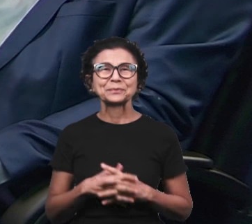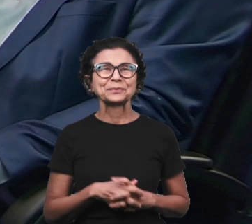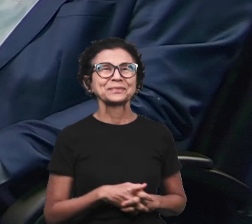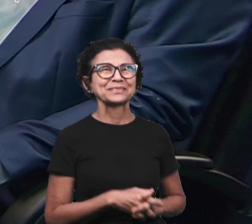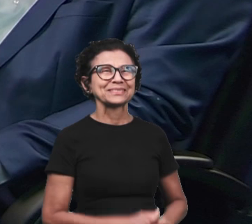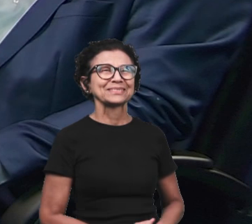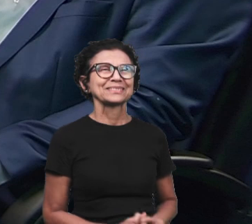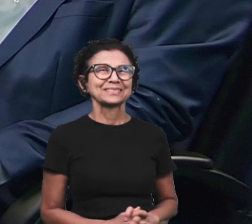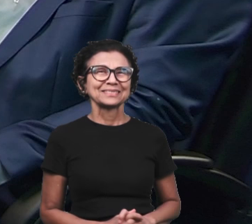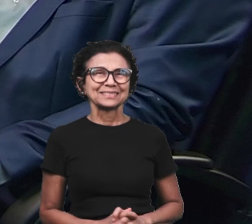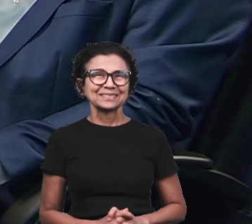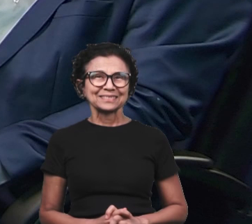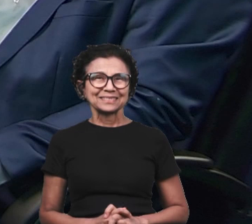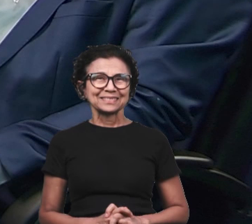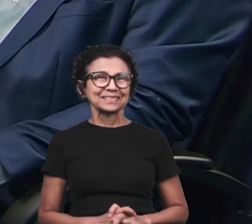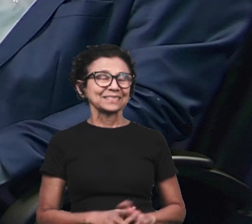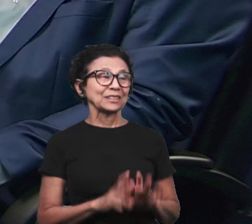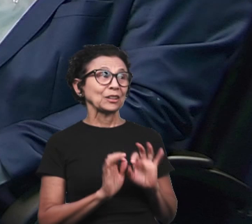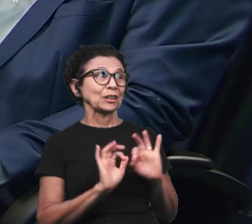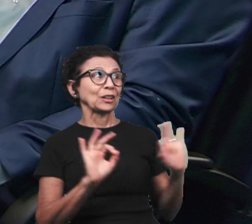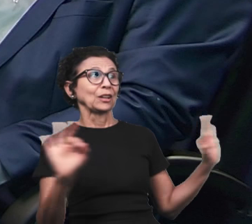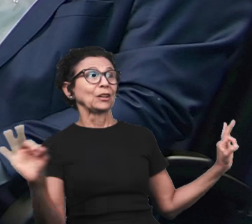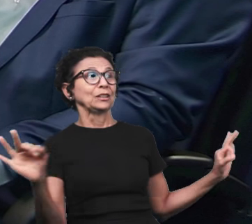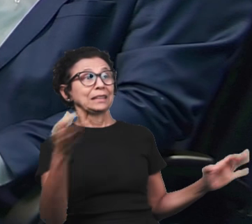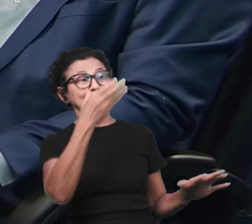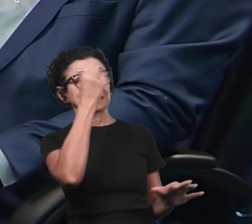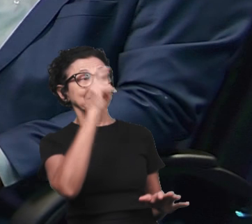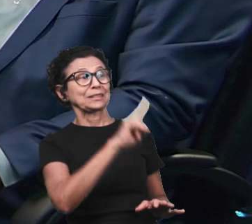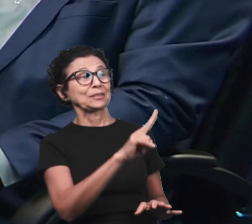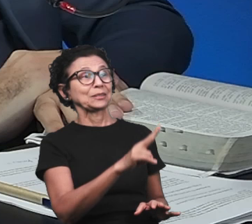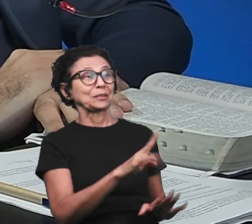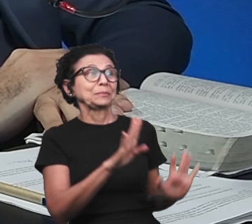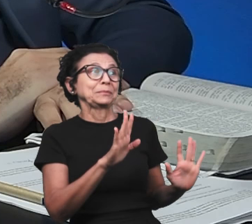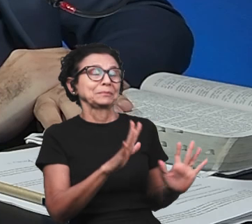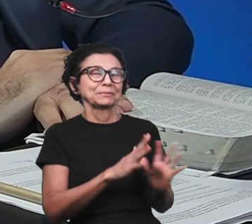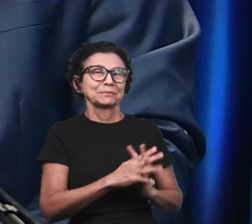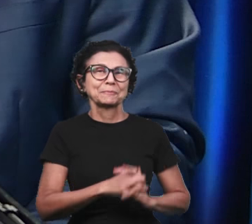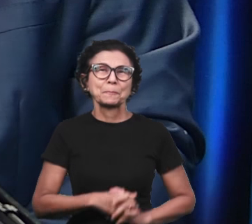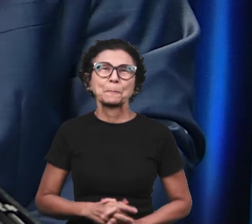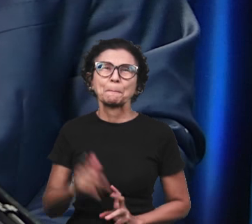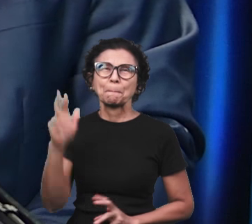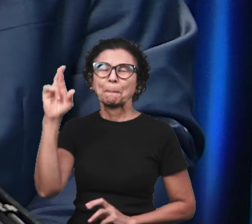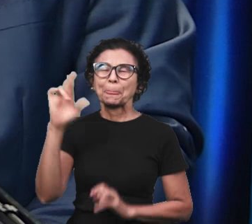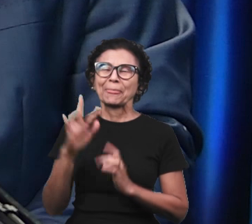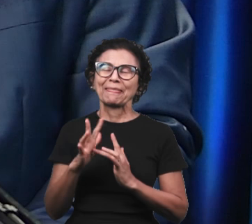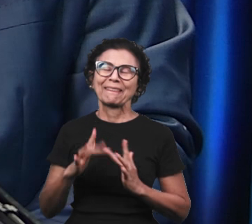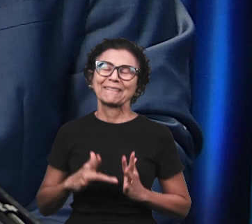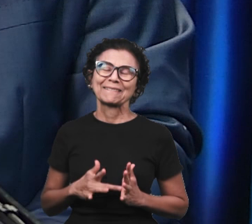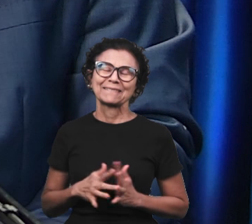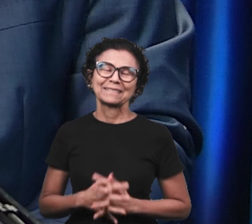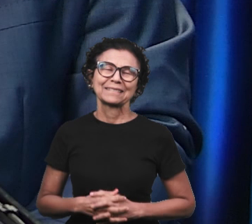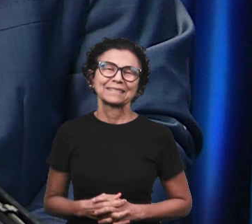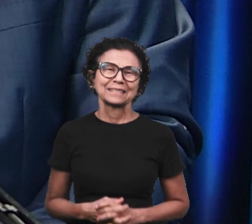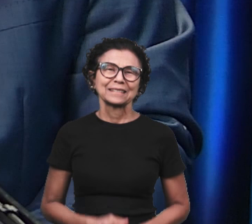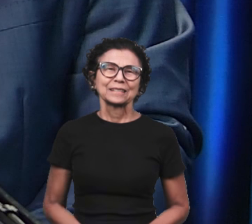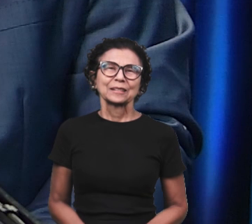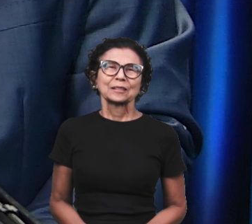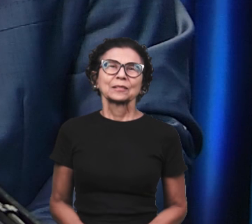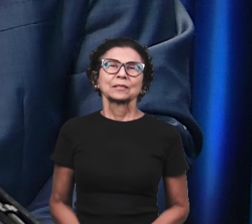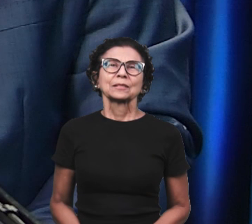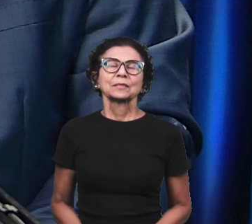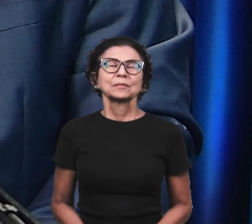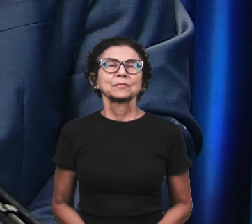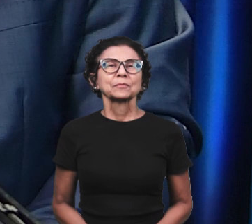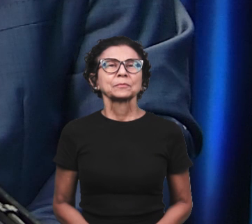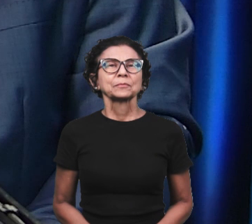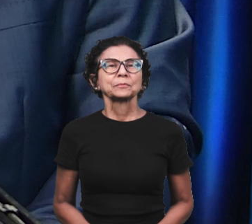Alonso. Veio de tão longe que sumiu o seu nome, Alonso. A paz do Senhor. Paz do Senhor. Paz do Senhor. Muito bom. E